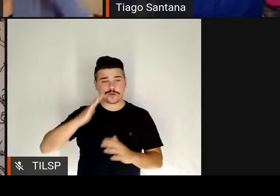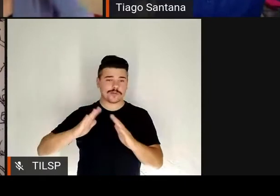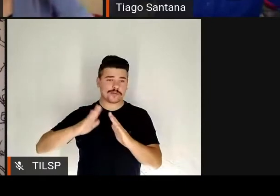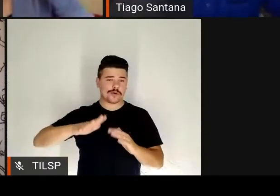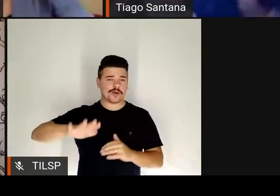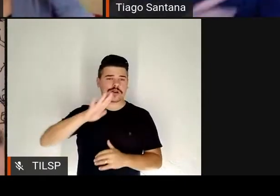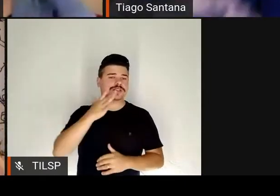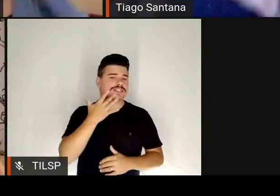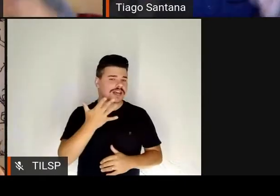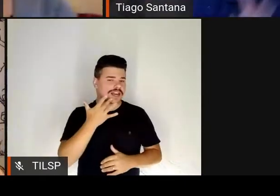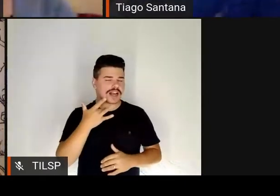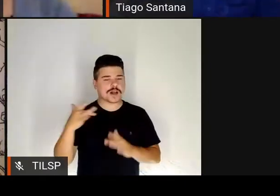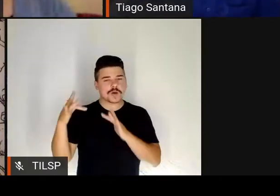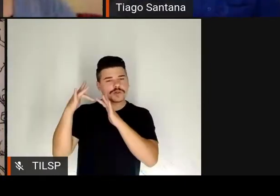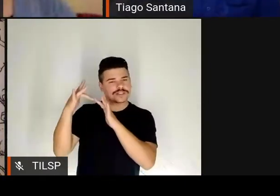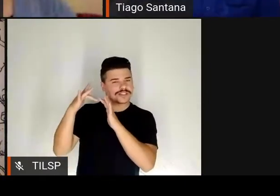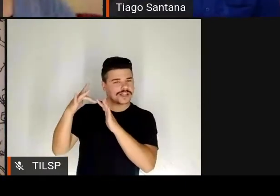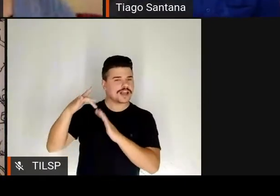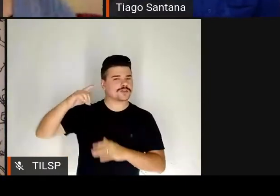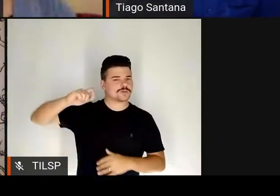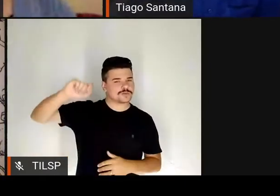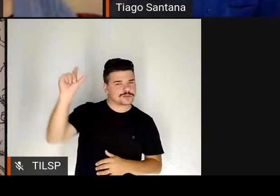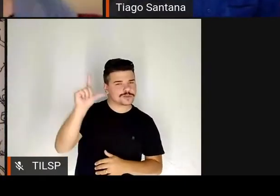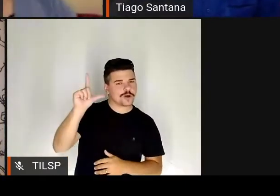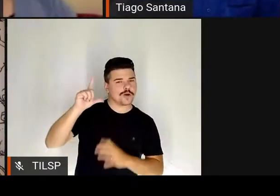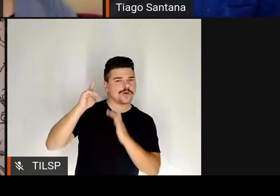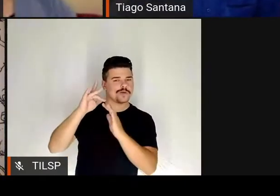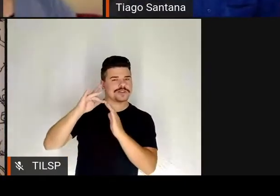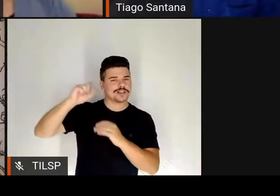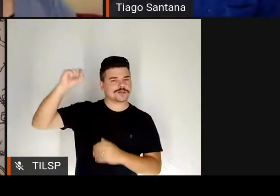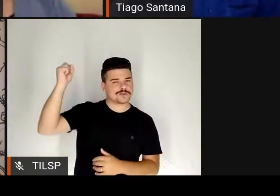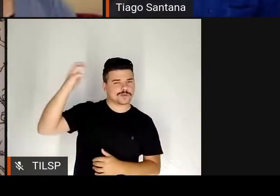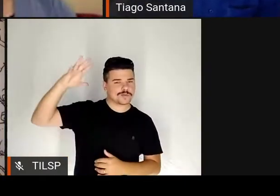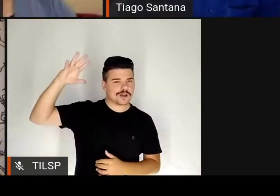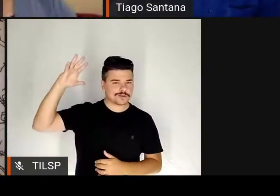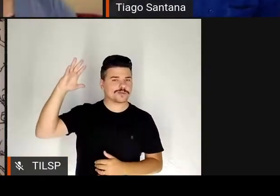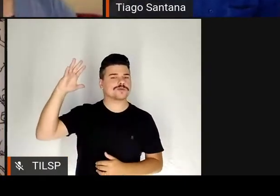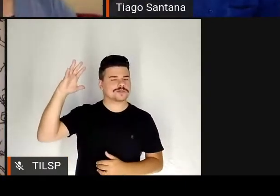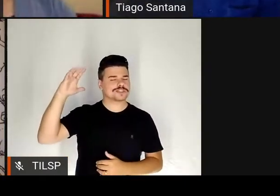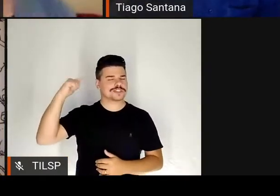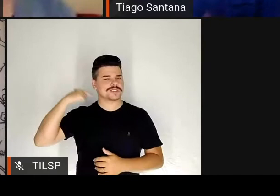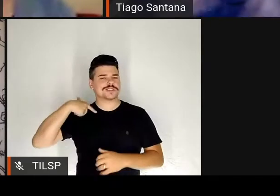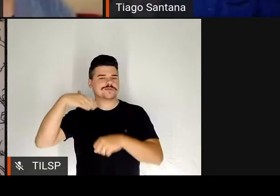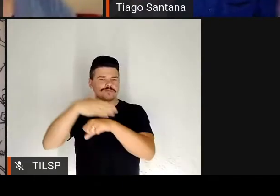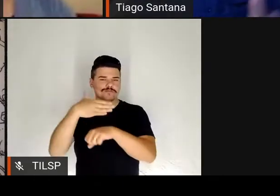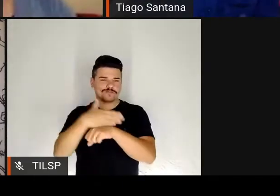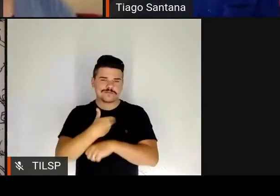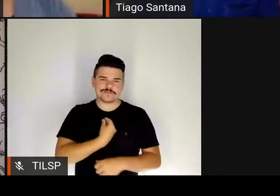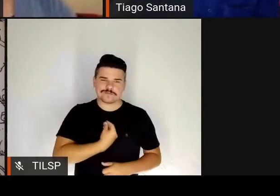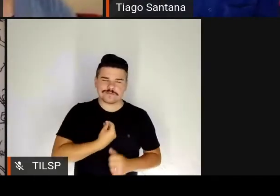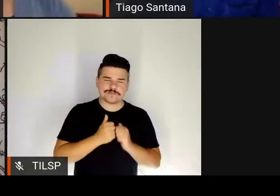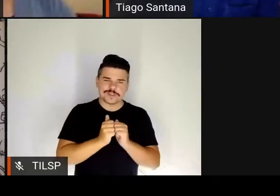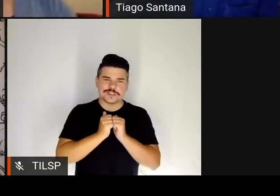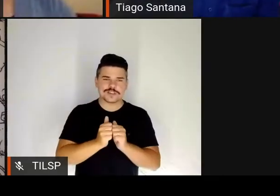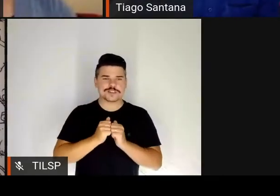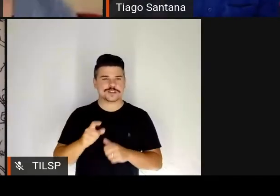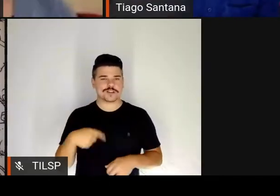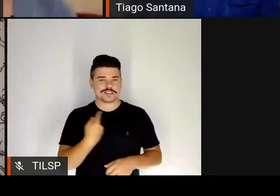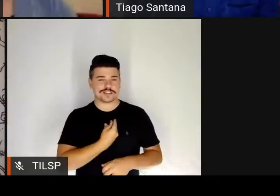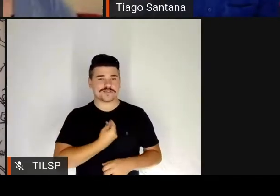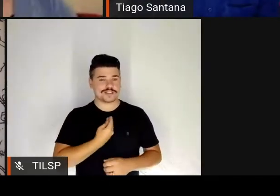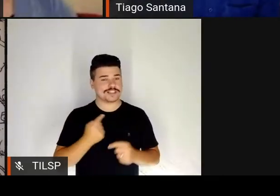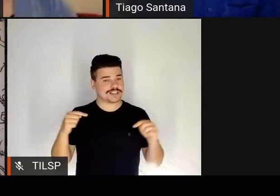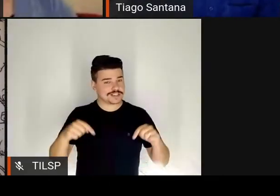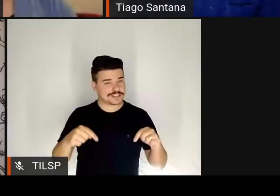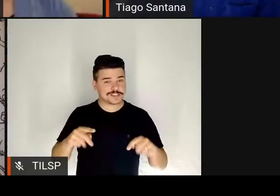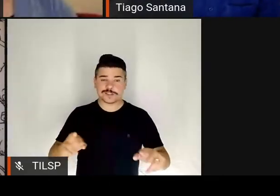com o sol, enfim, isso sempre foi uma coisa muito, muito presente nas nossas vidas aqui, né? E eu espero que